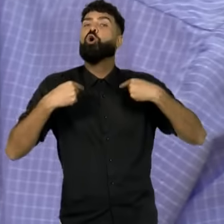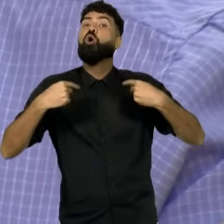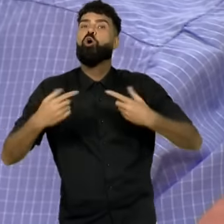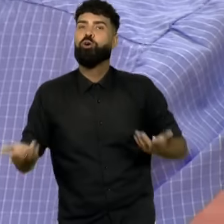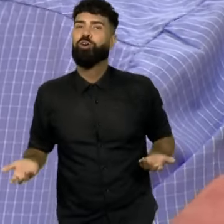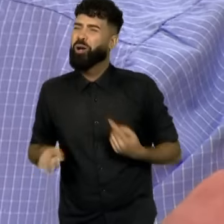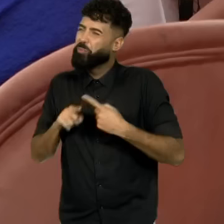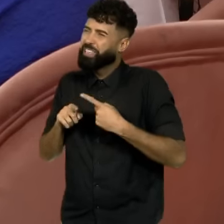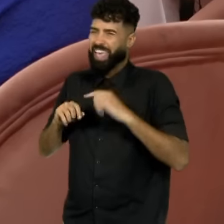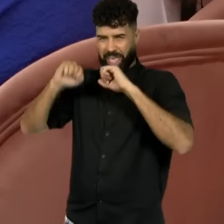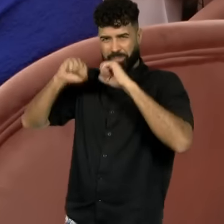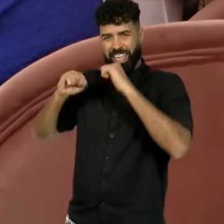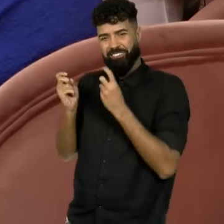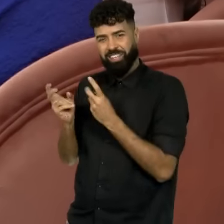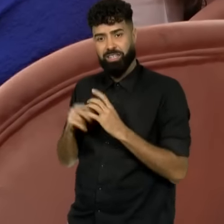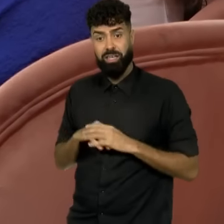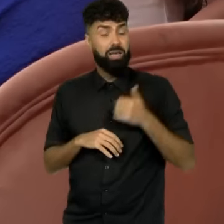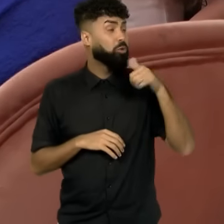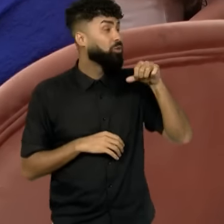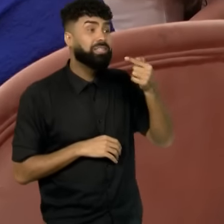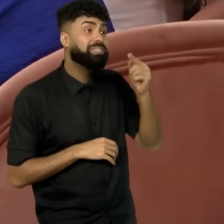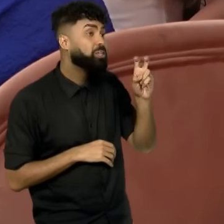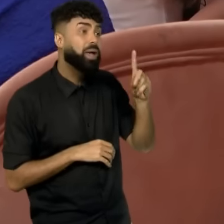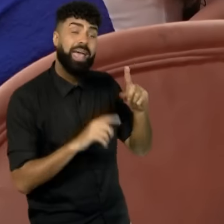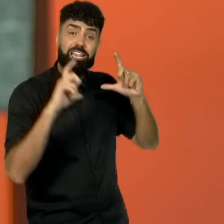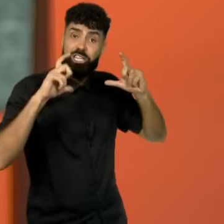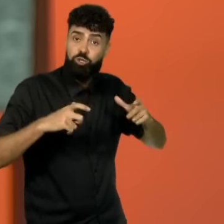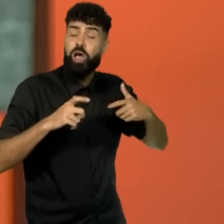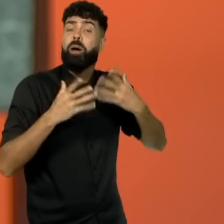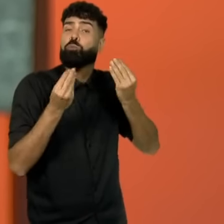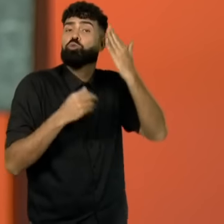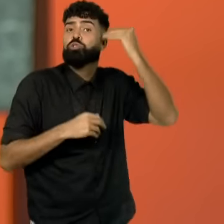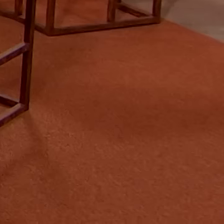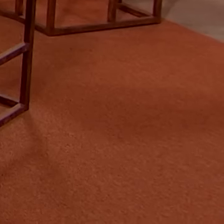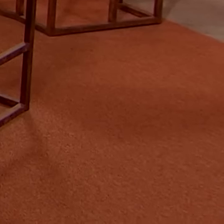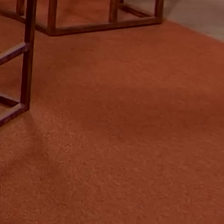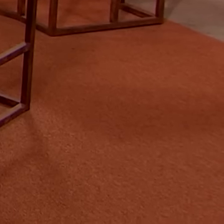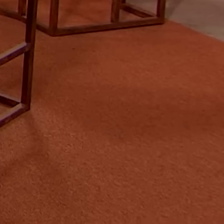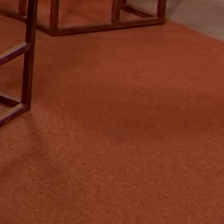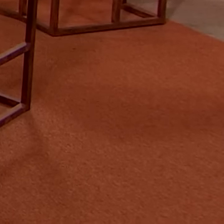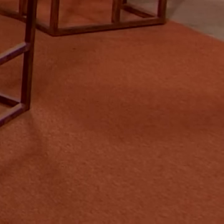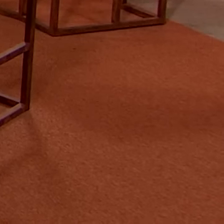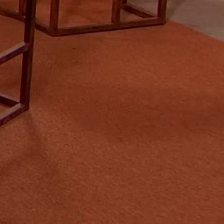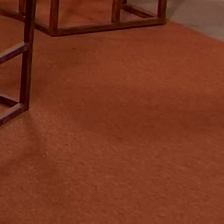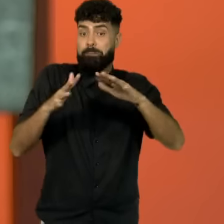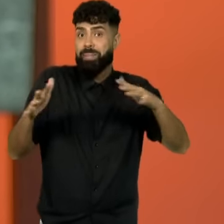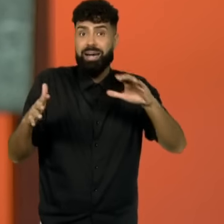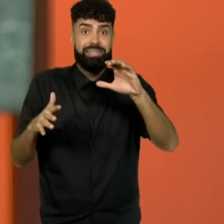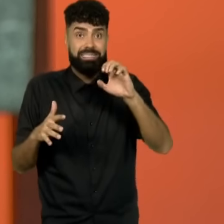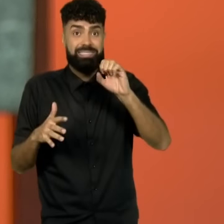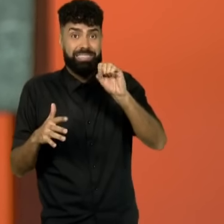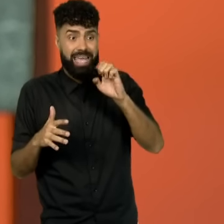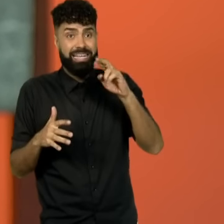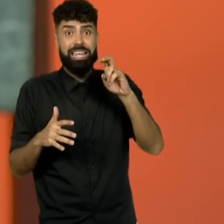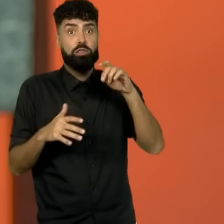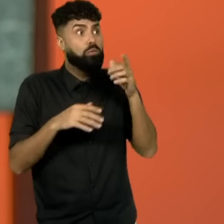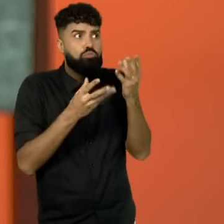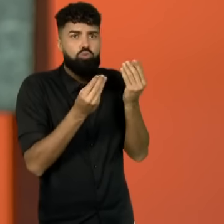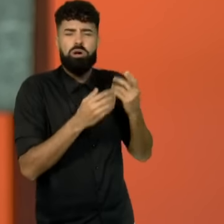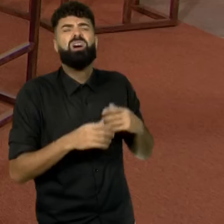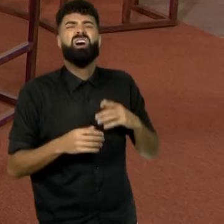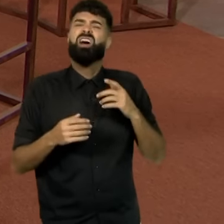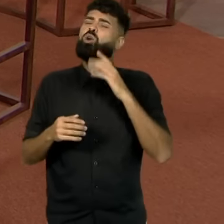vender disco. Mas o disco de 75 foi um disco que tem vários sucessos, inclusive de sambistas. Candeia, o Mar Serenou foi um disco que estourou. Não, fizeram.